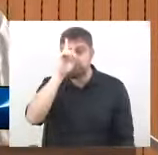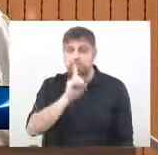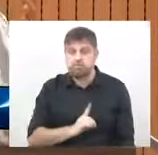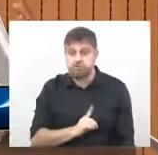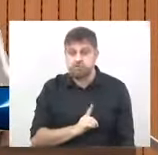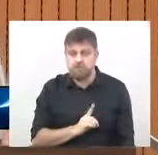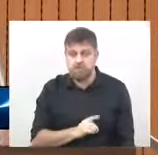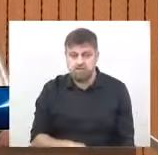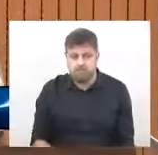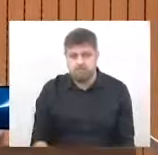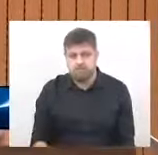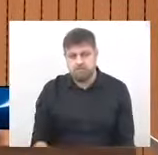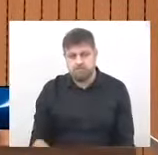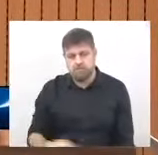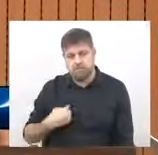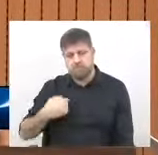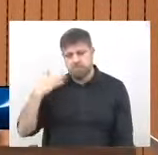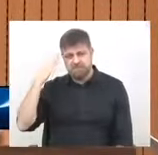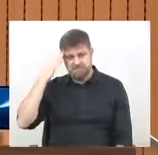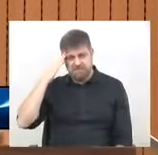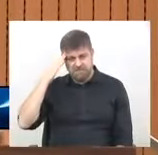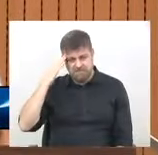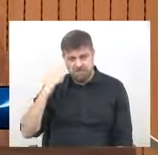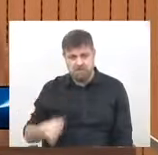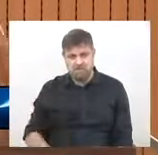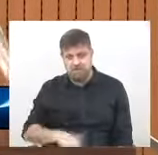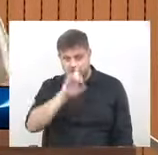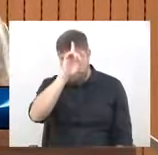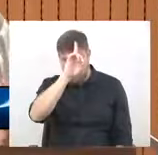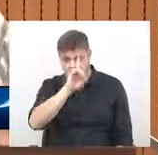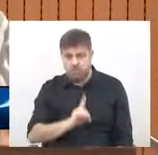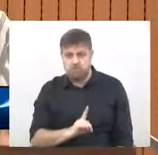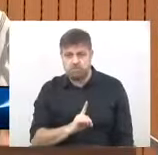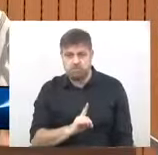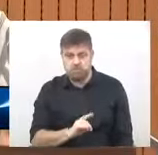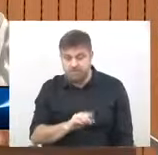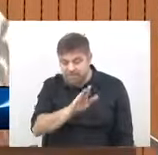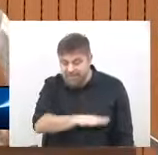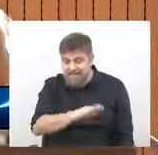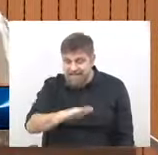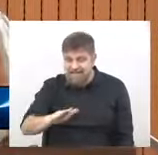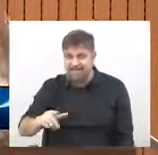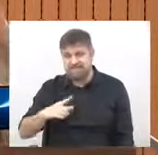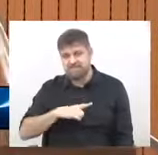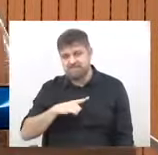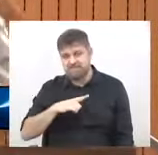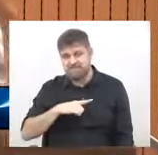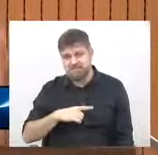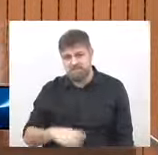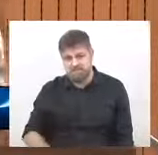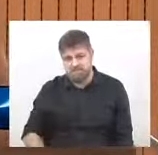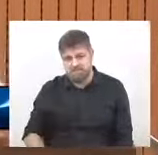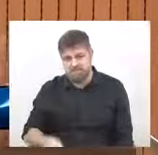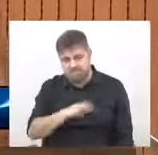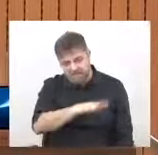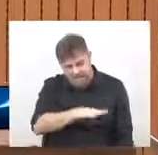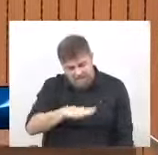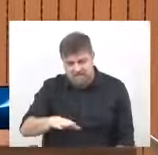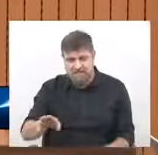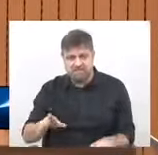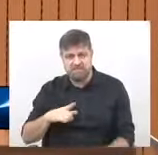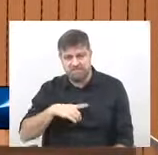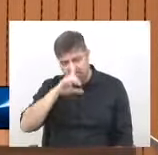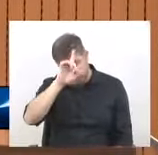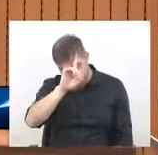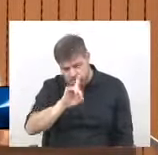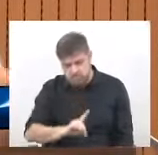é uma questão, é um direito subjetivo da criança. A criança tem o direito subjetivo do direito